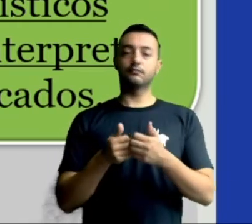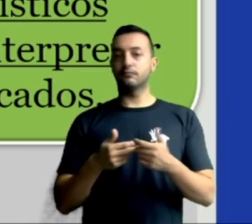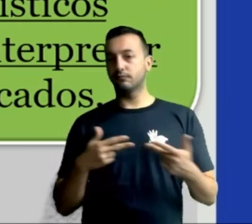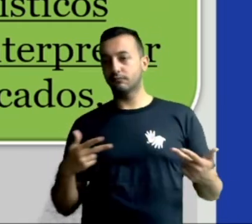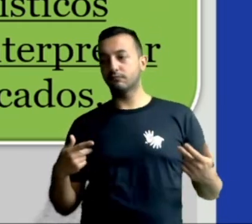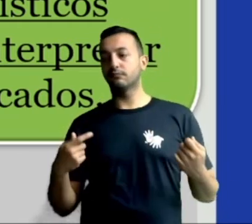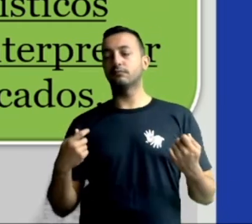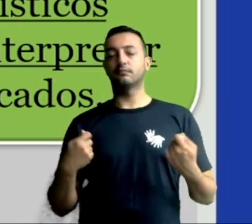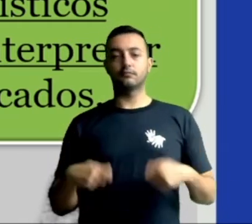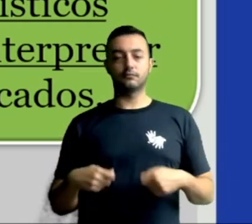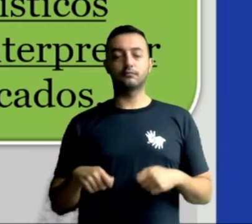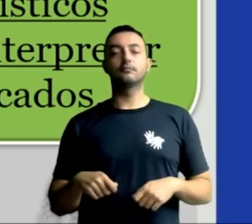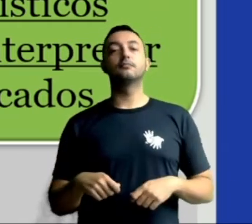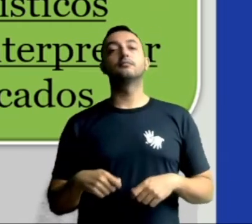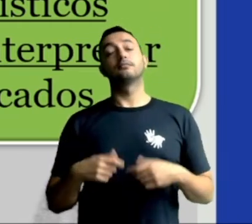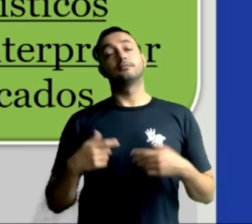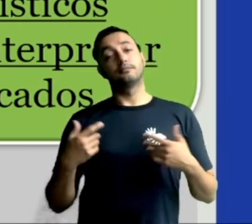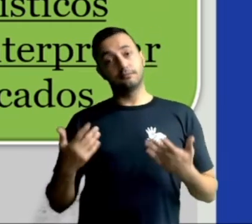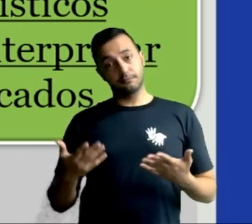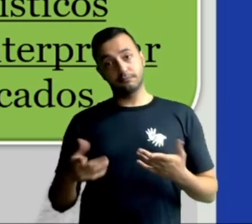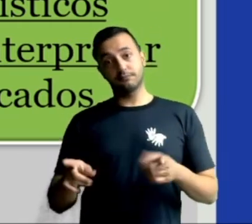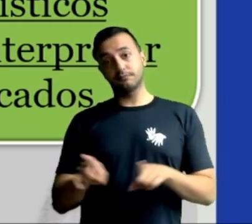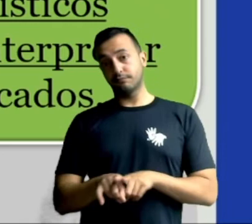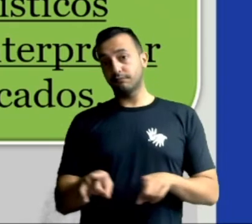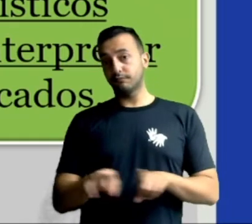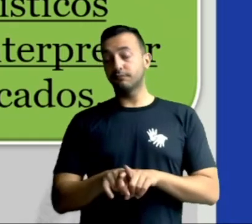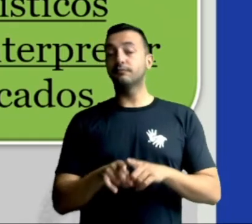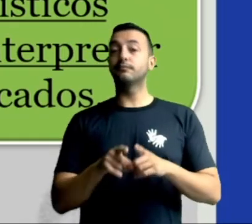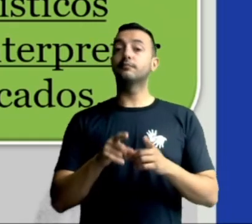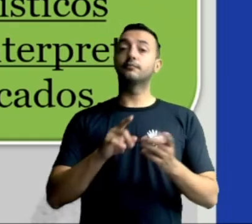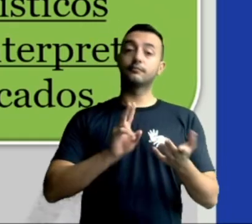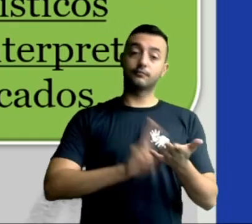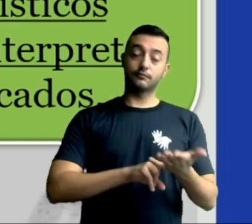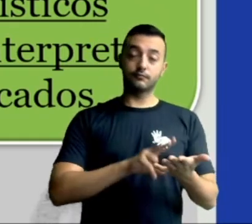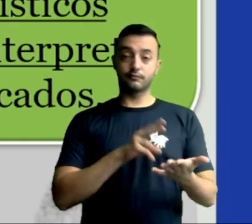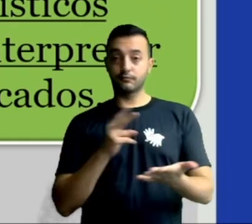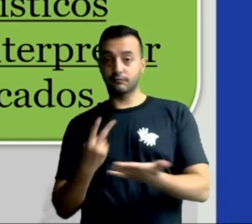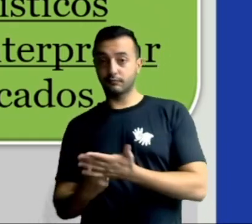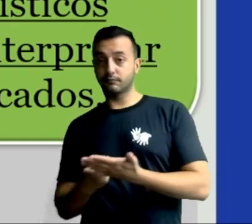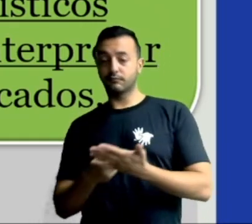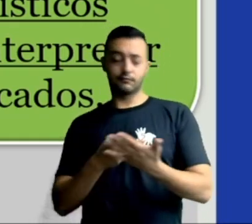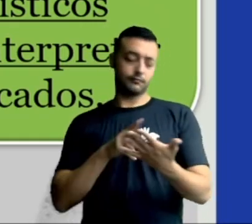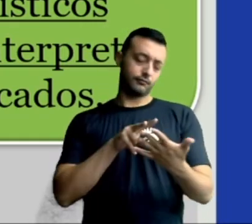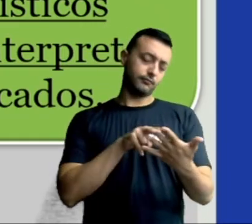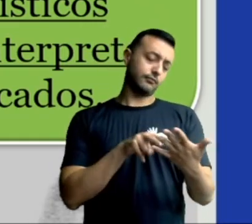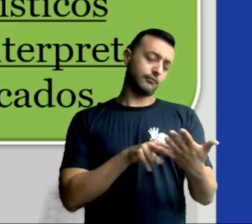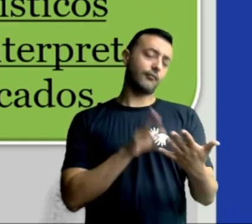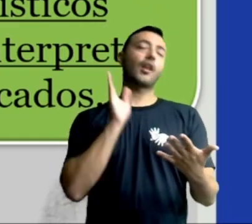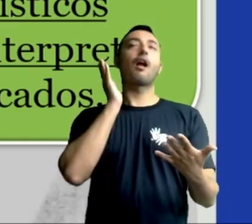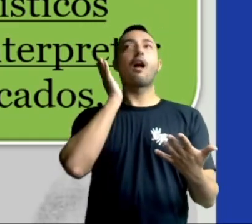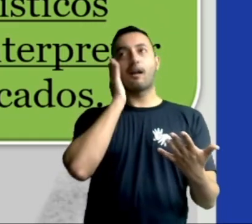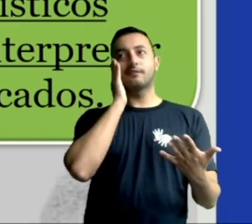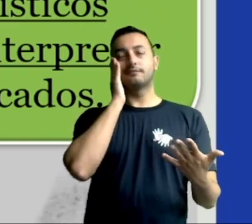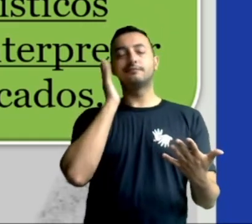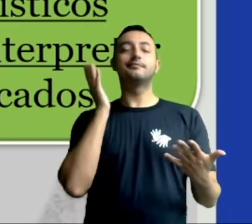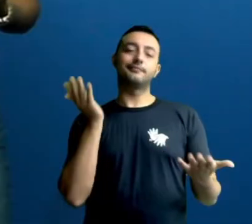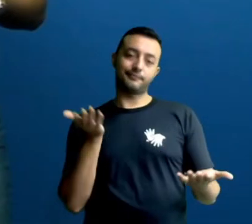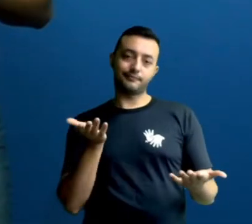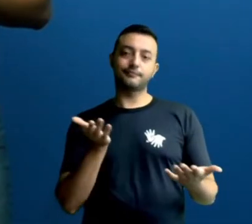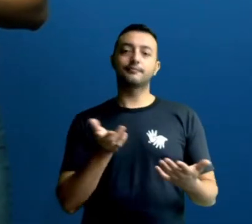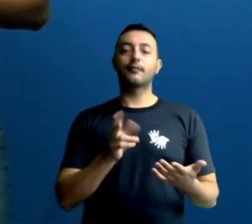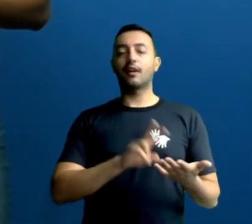códigos linguísticos. A gente tem também que interpretar, saber o que é que está ali escrito e jogar aí